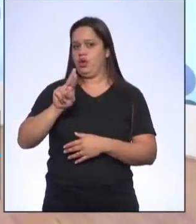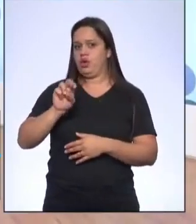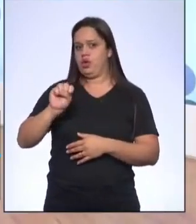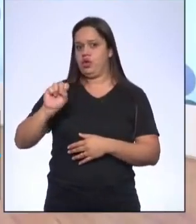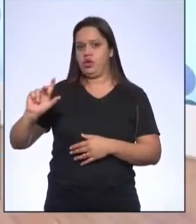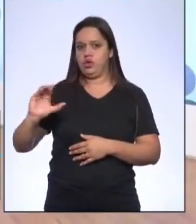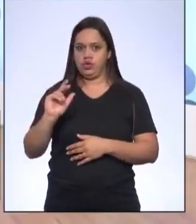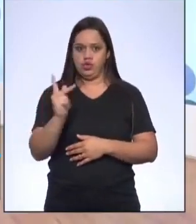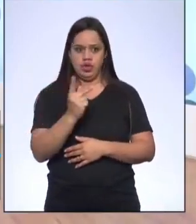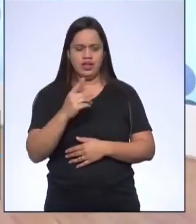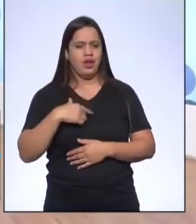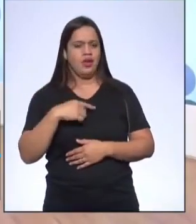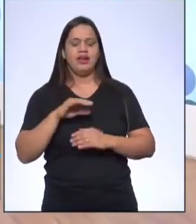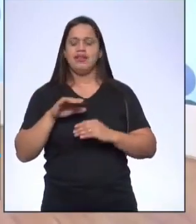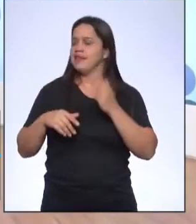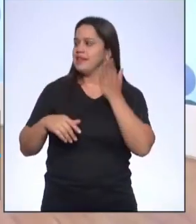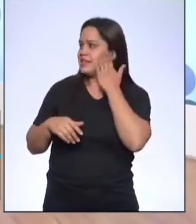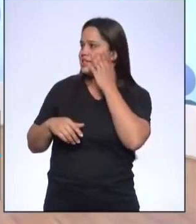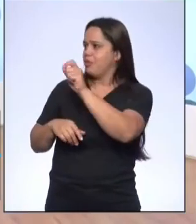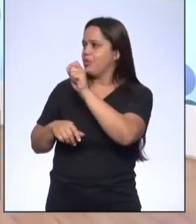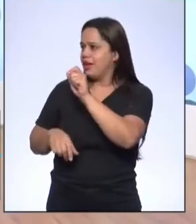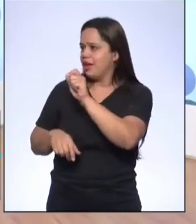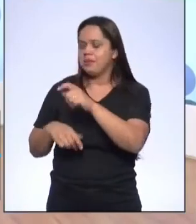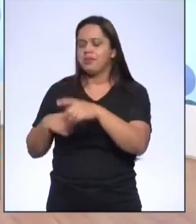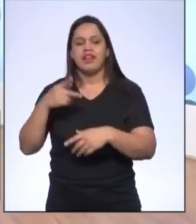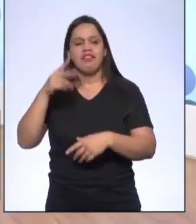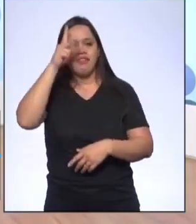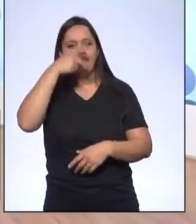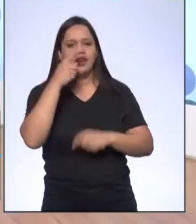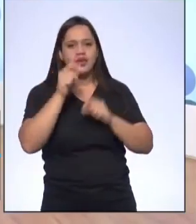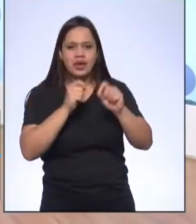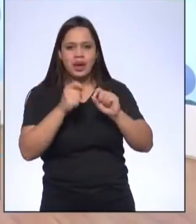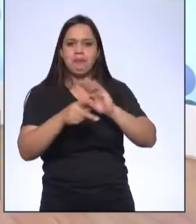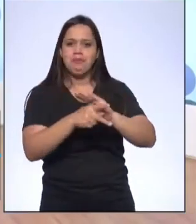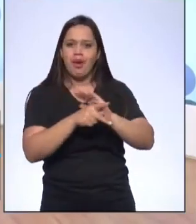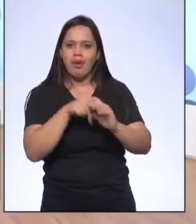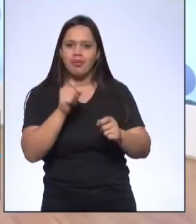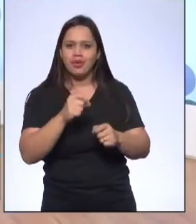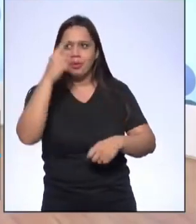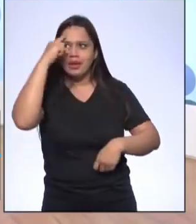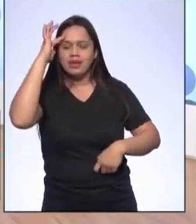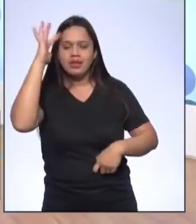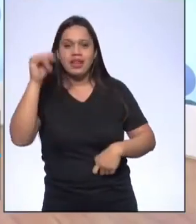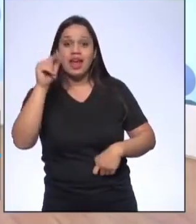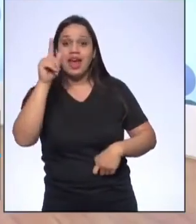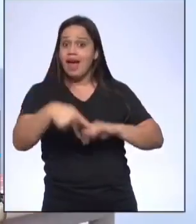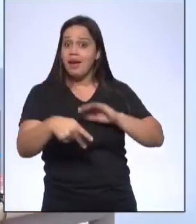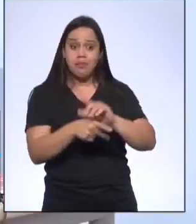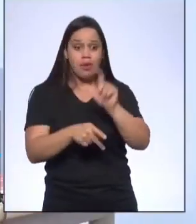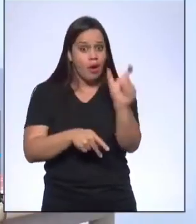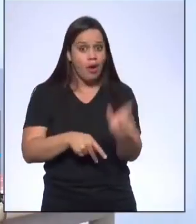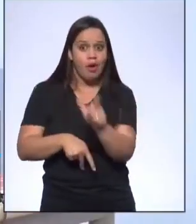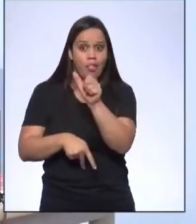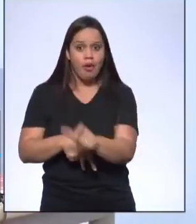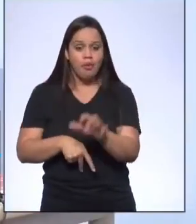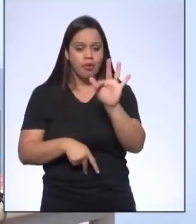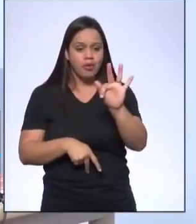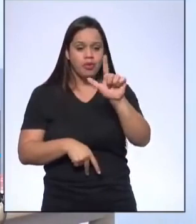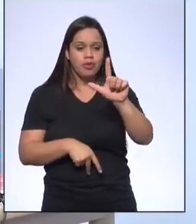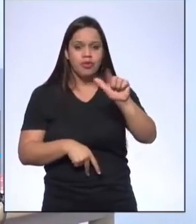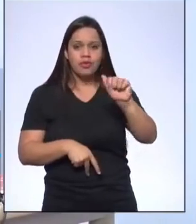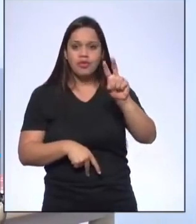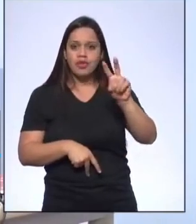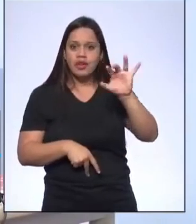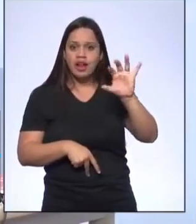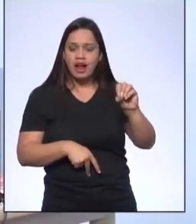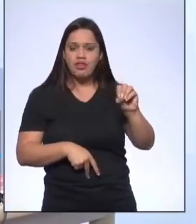está falando, eu só estou pensando, era o mesmo Flávio. Era o mesmo Flávio. Era o mesmo Flávio, gente. Ele tem 2 momentos Por de Flávio. Por que